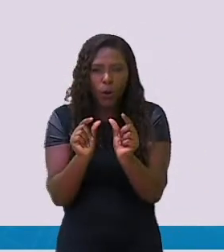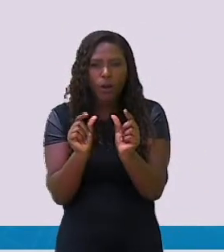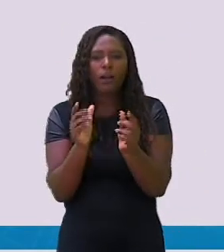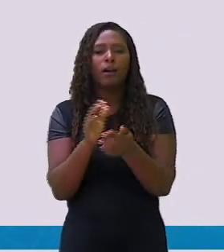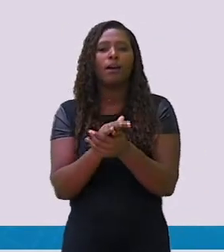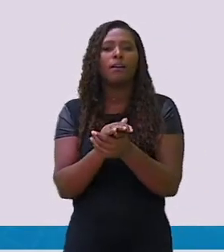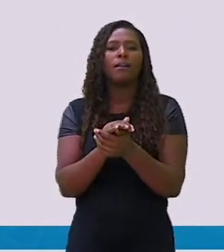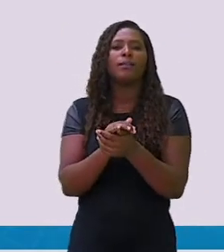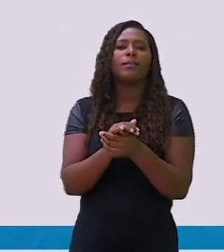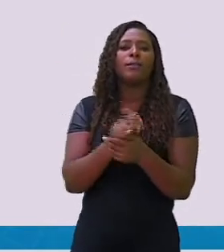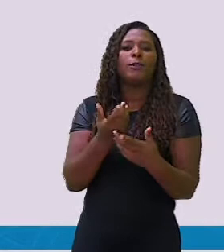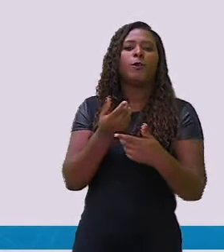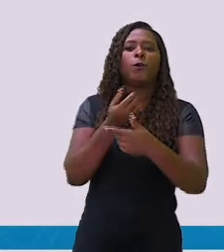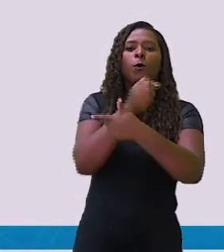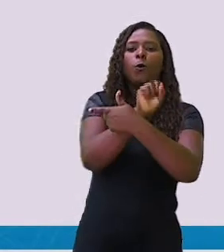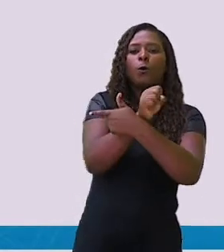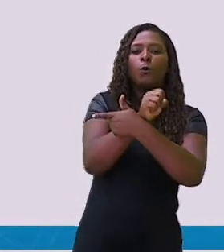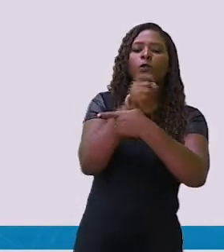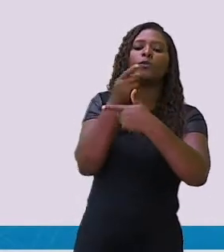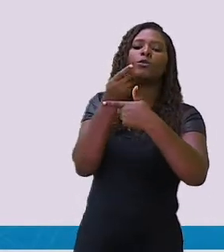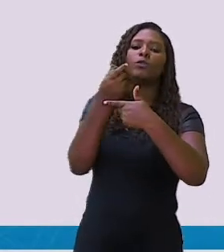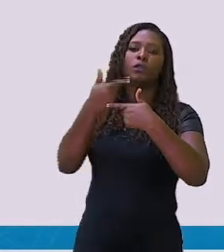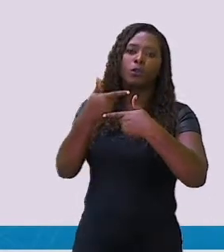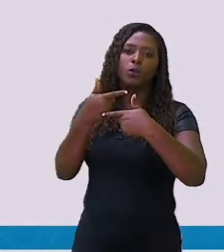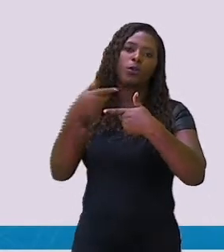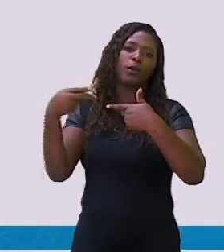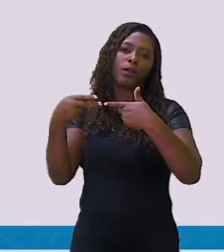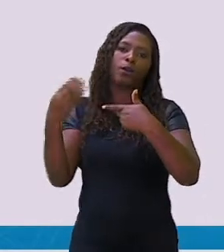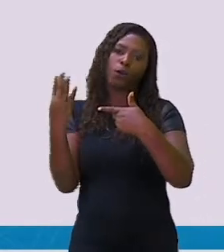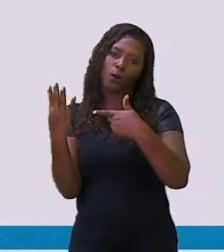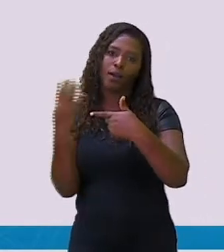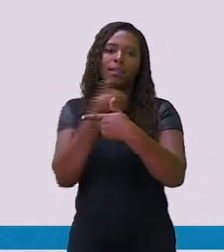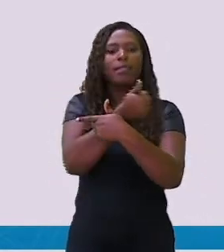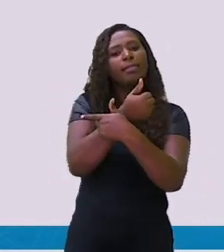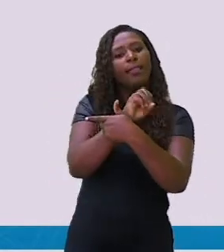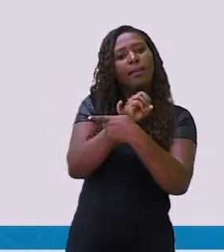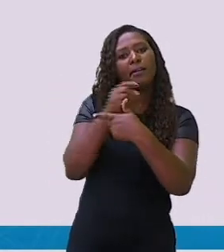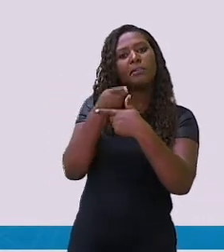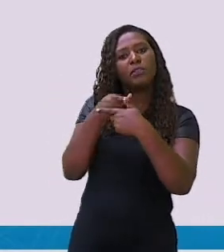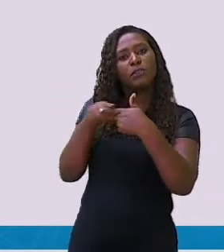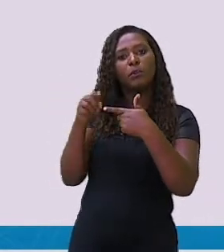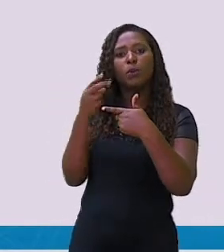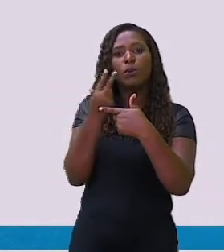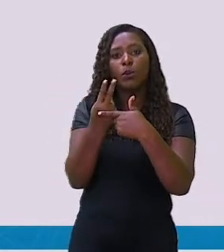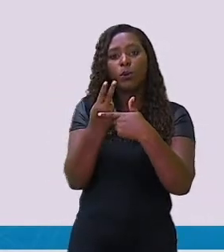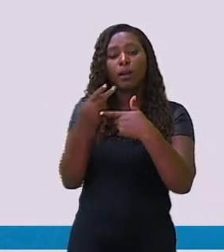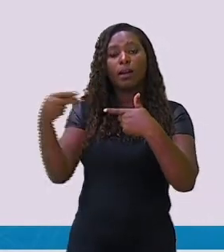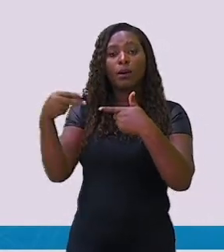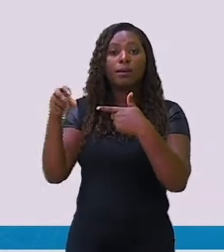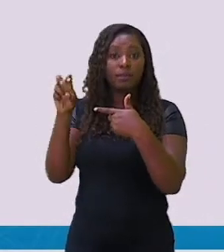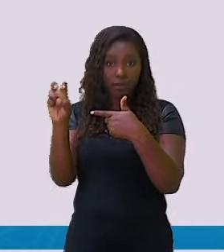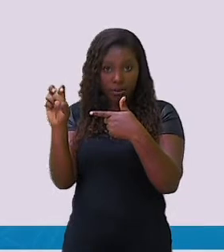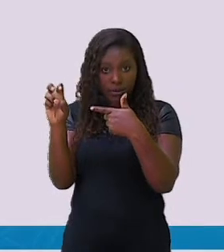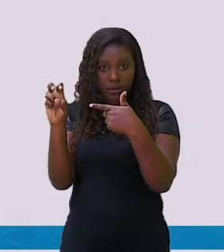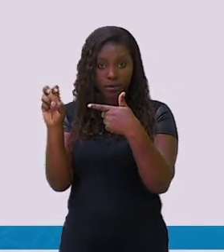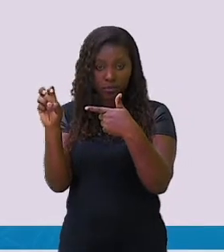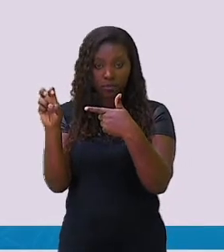28 dividido por 24 10 / 25